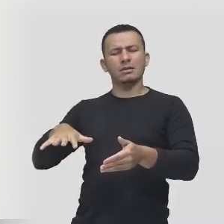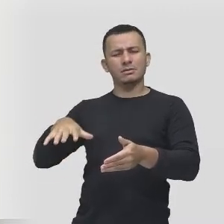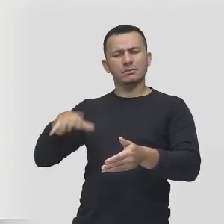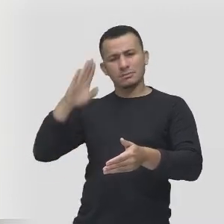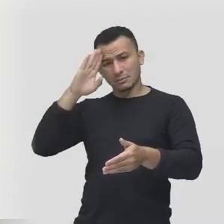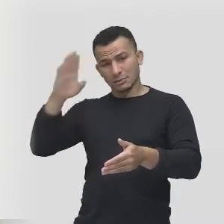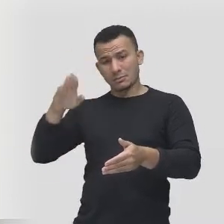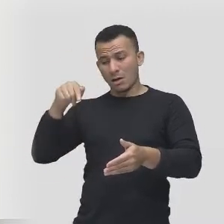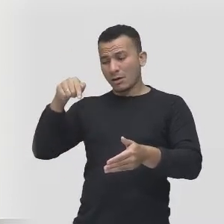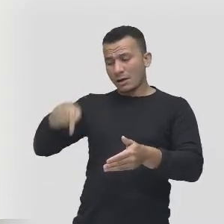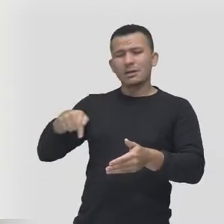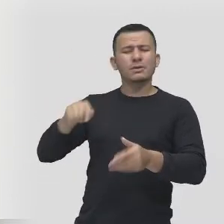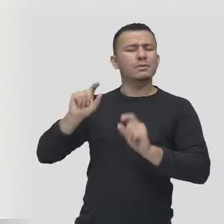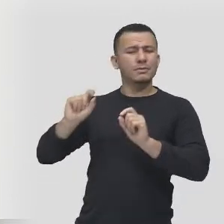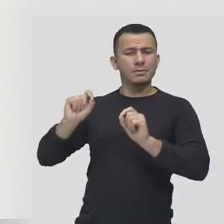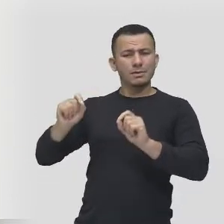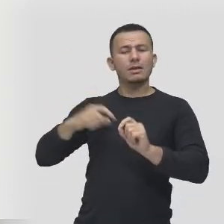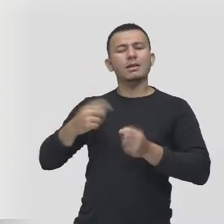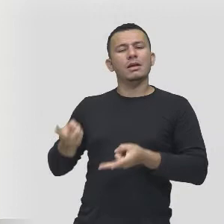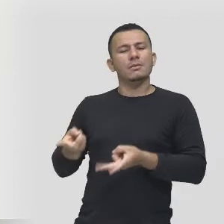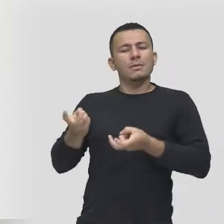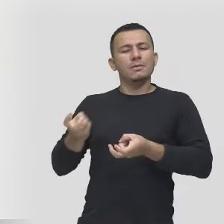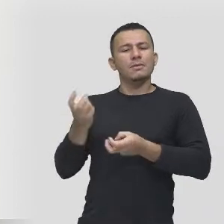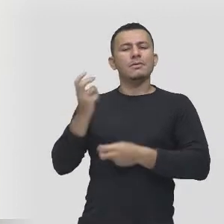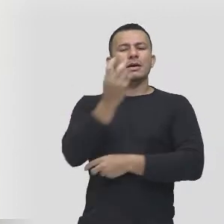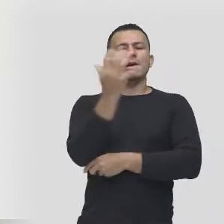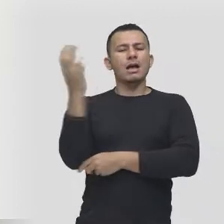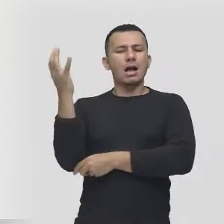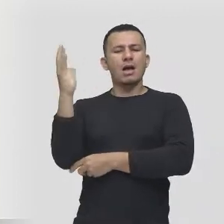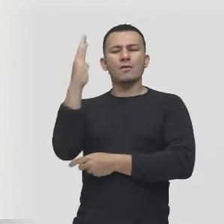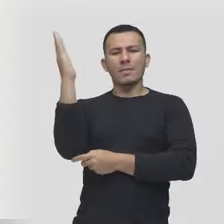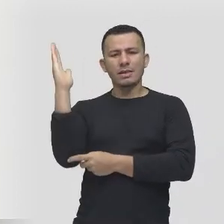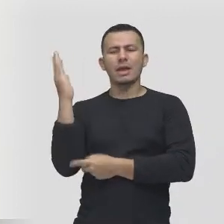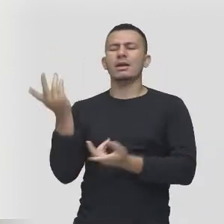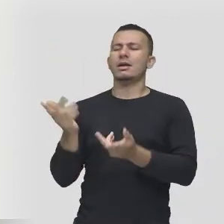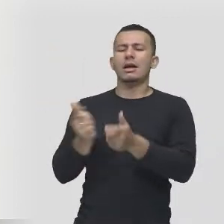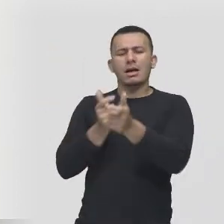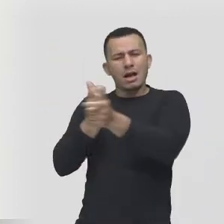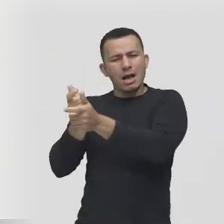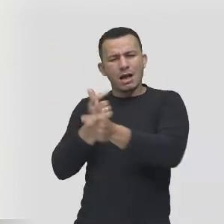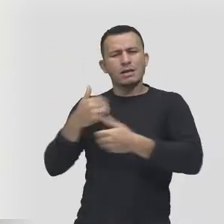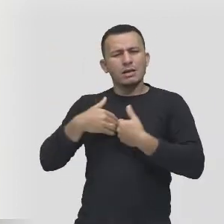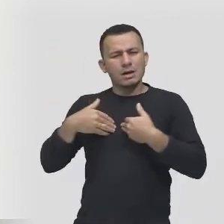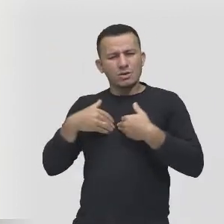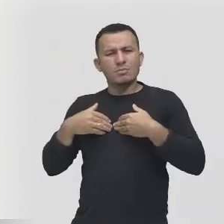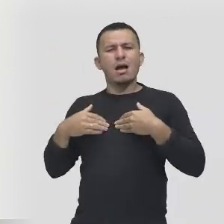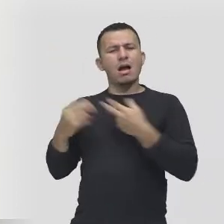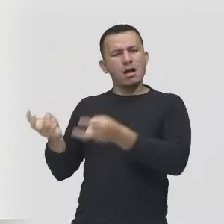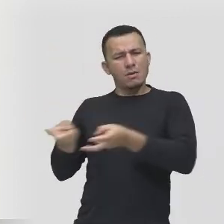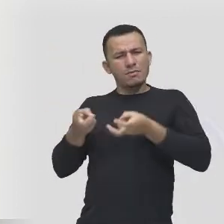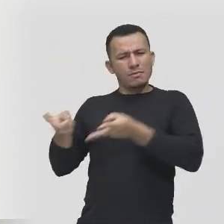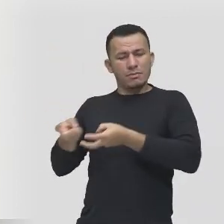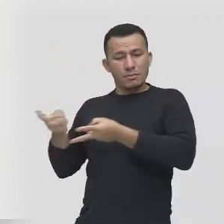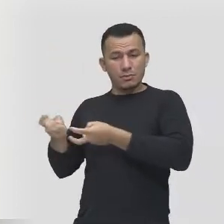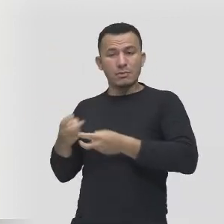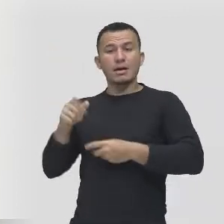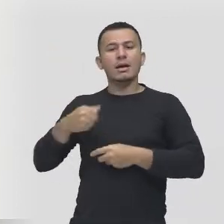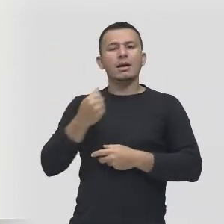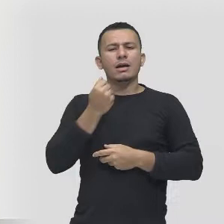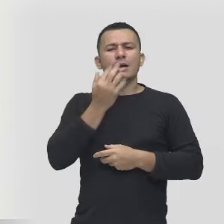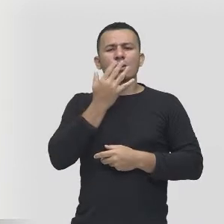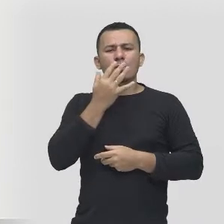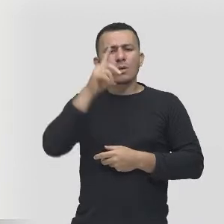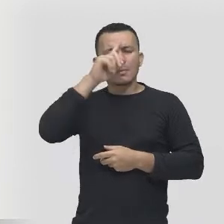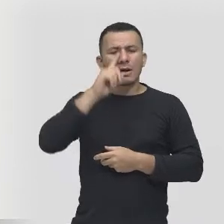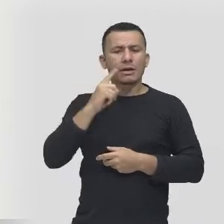central é onde vai ter uma extração de madeira, caça de animais, toda essa área de amarelo aí é muito importante